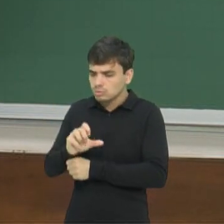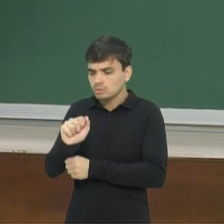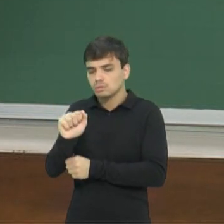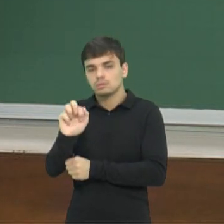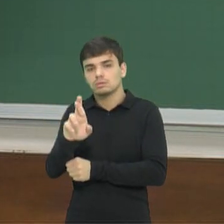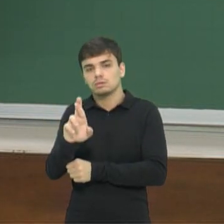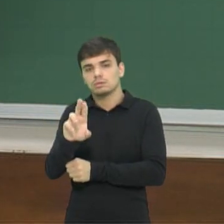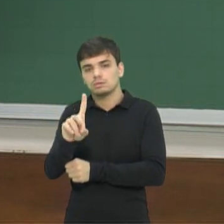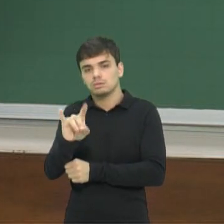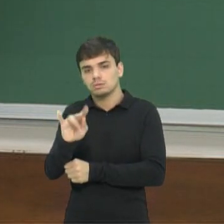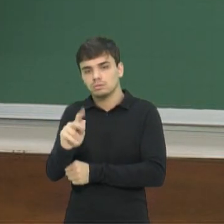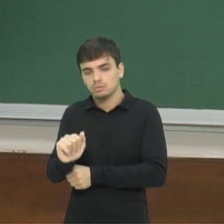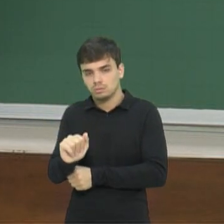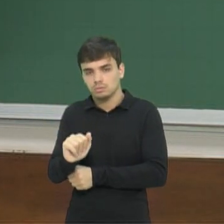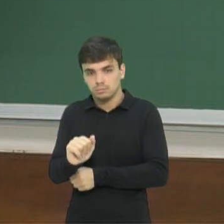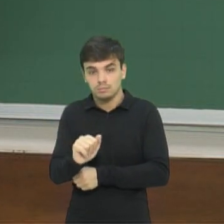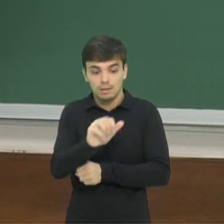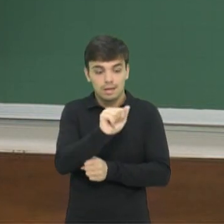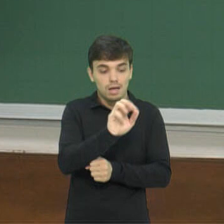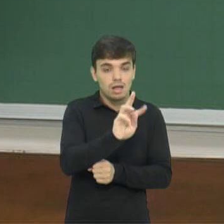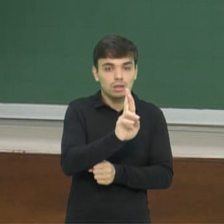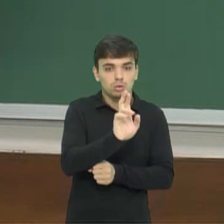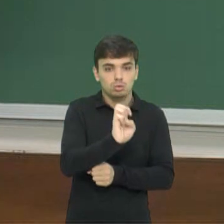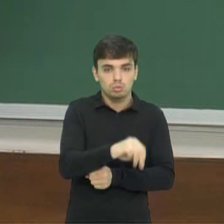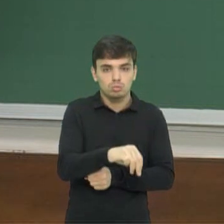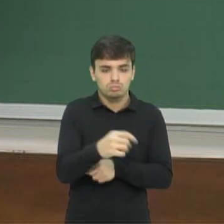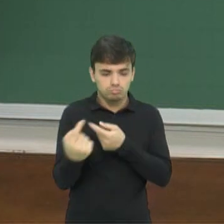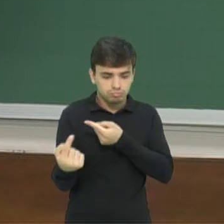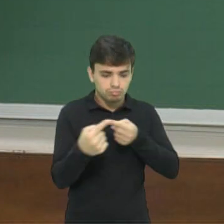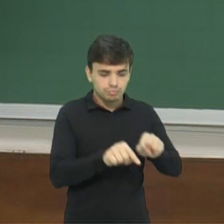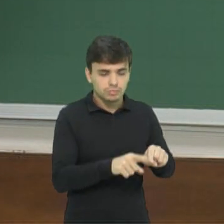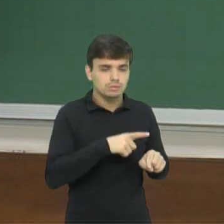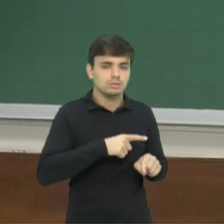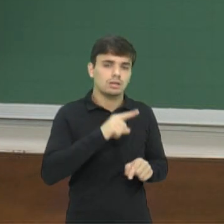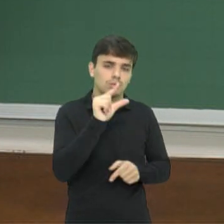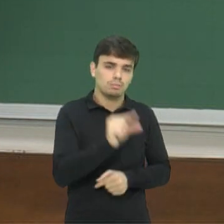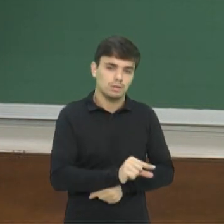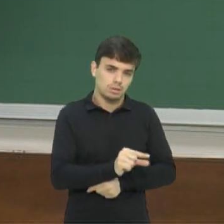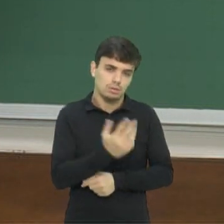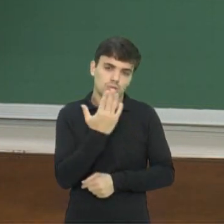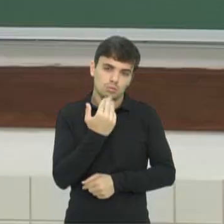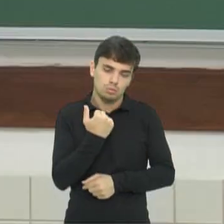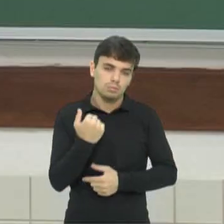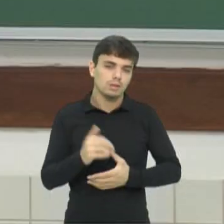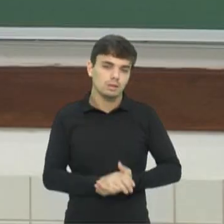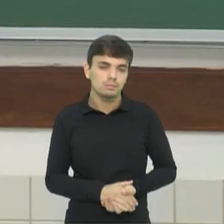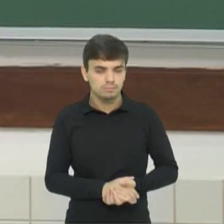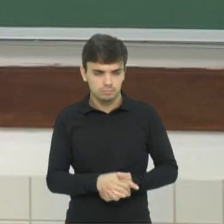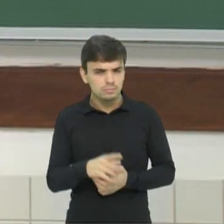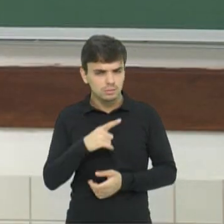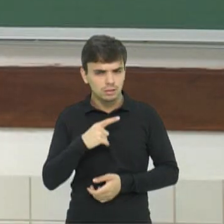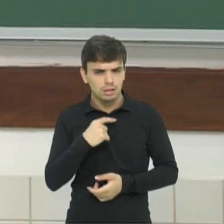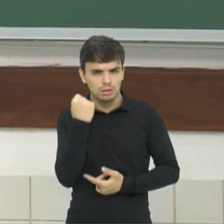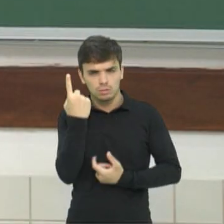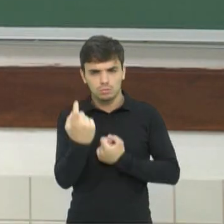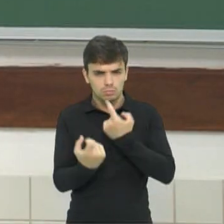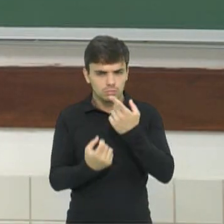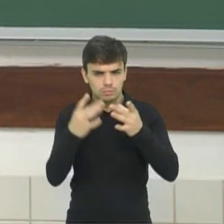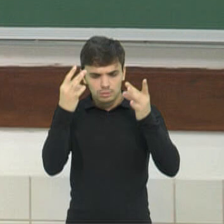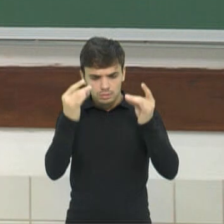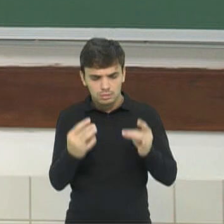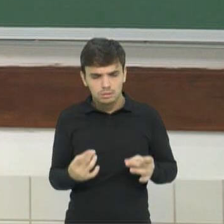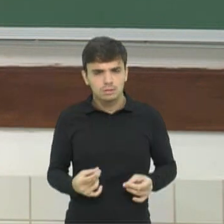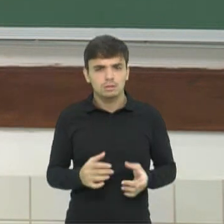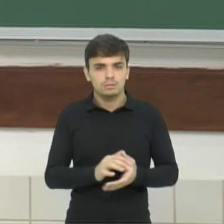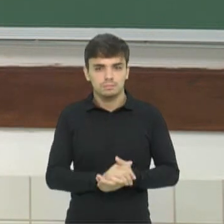deveria, o atum vai ser afetado, porque tem menos comida para ele. Tá? Então, isso aqui é importante. Tá vendo que ele te deu alguns detalhes ali? Aí você pensa que ele vai